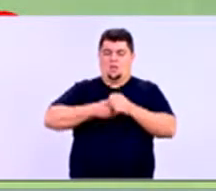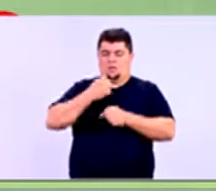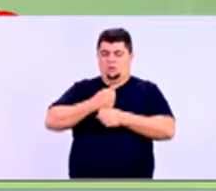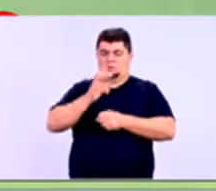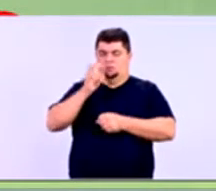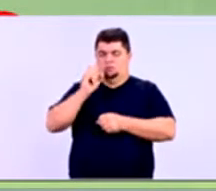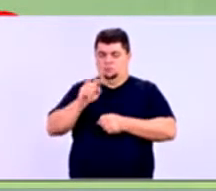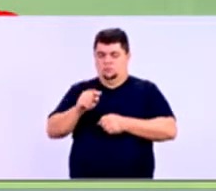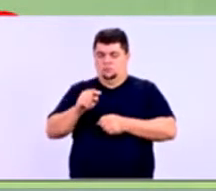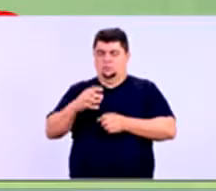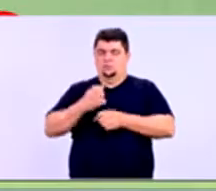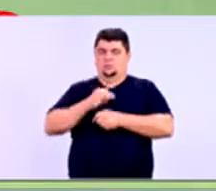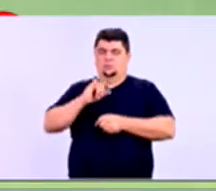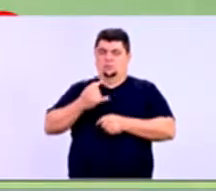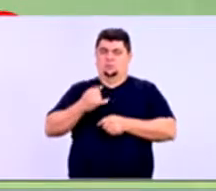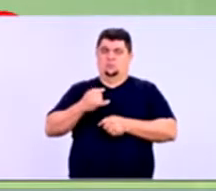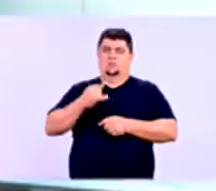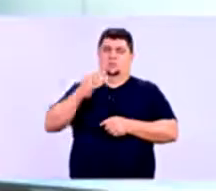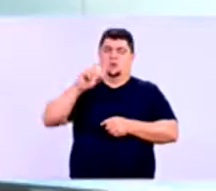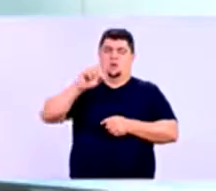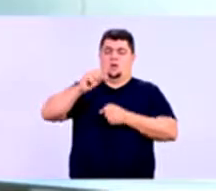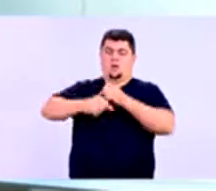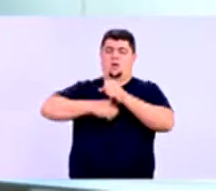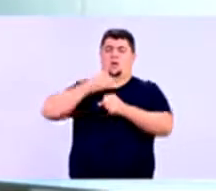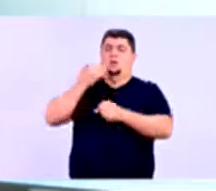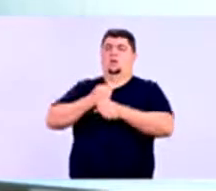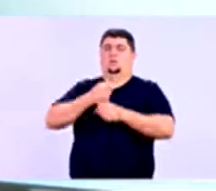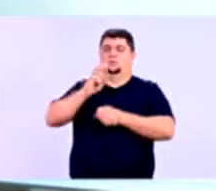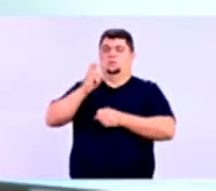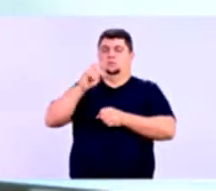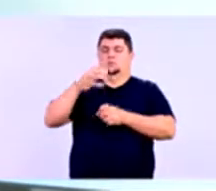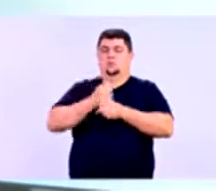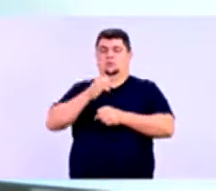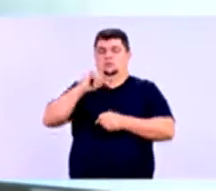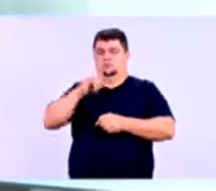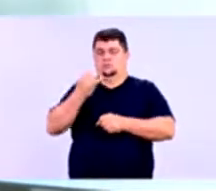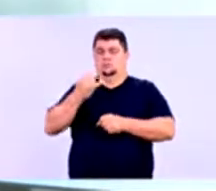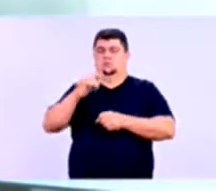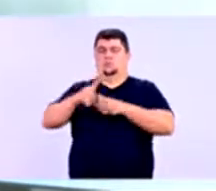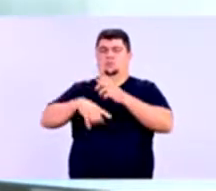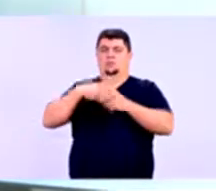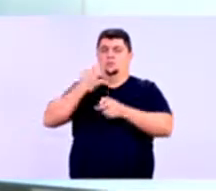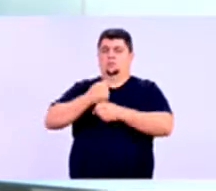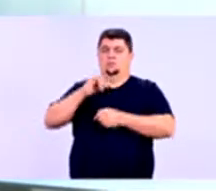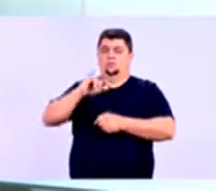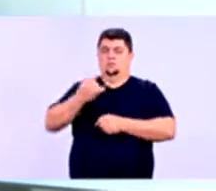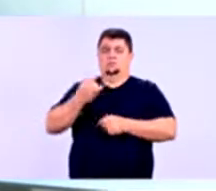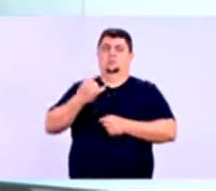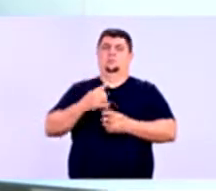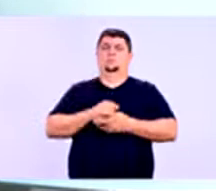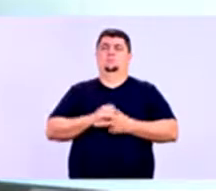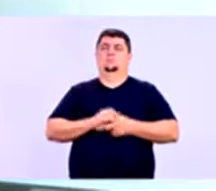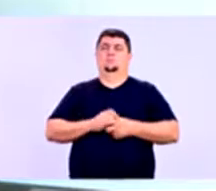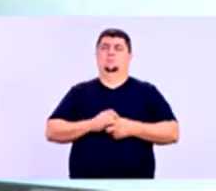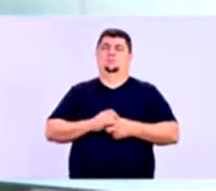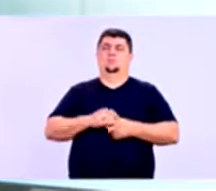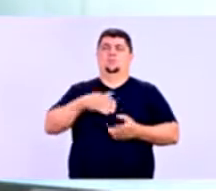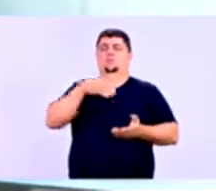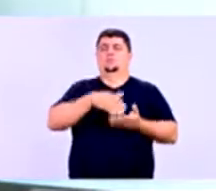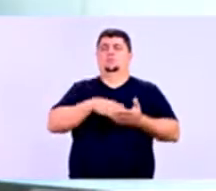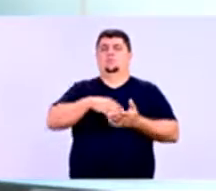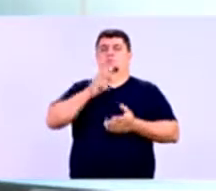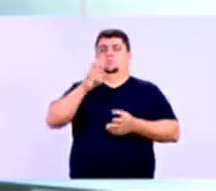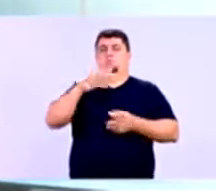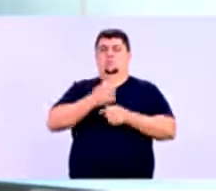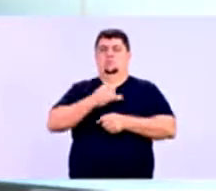os juros. O ano que vem eu vou pagar 5 mil, mais os juros. No outro ano, 5 mil, mais os juros. No último ano,